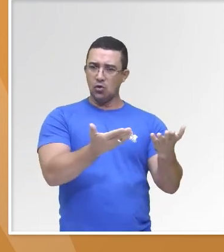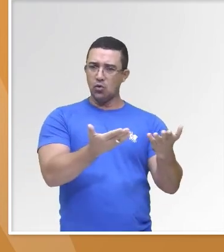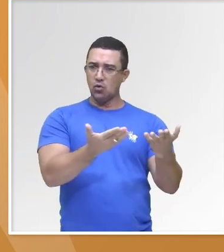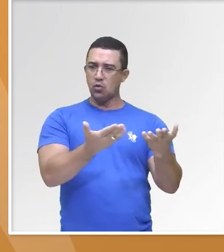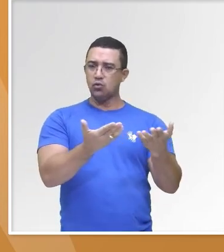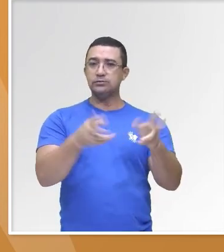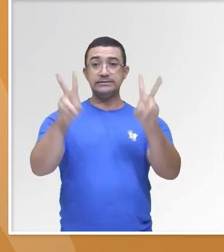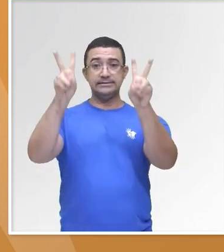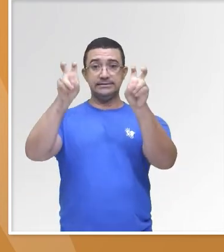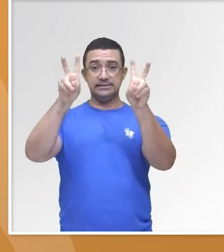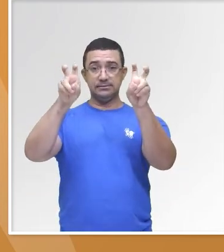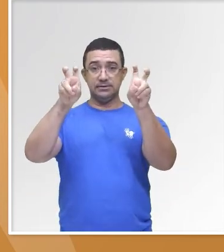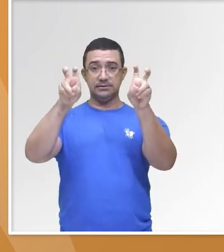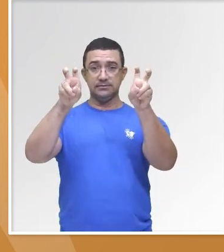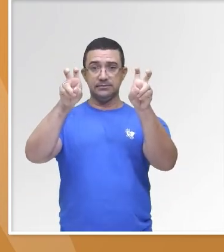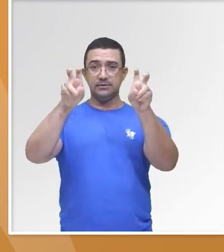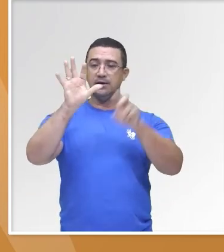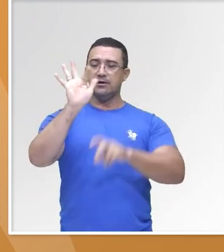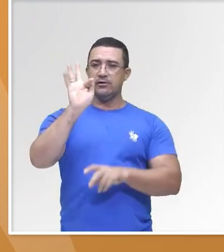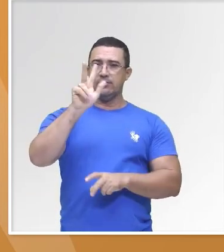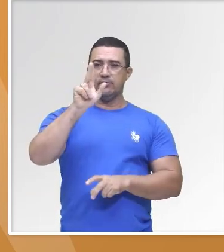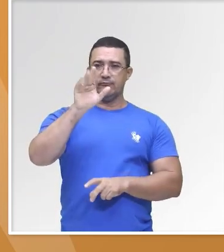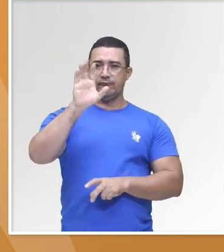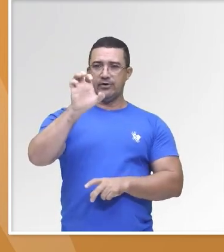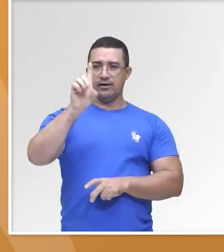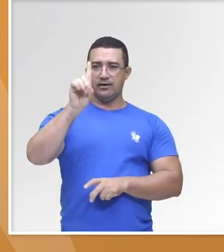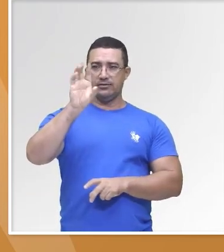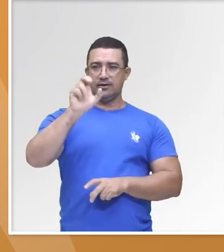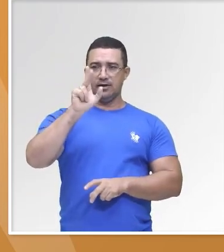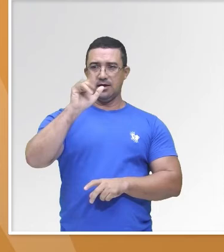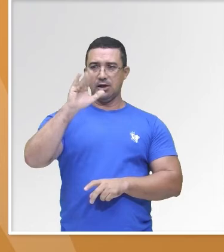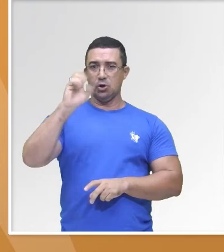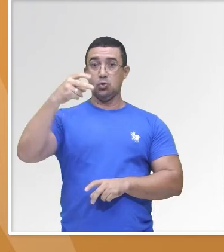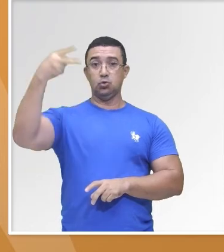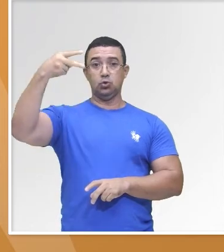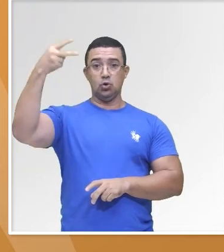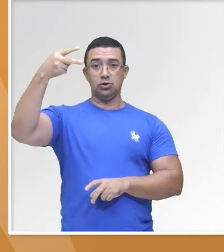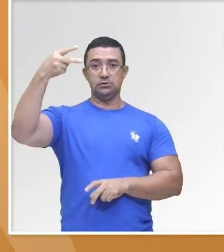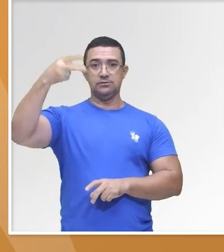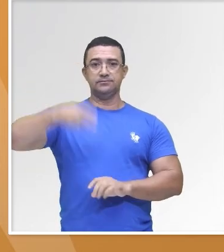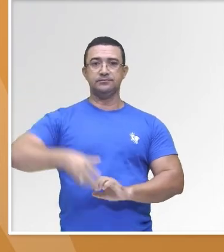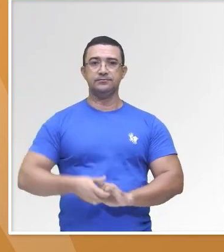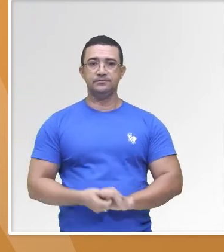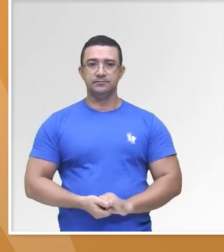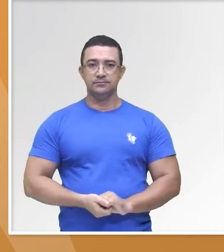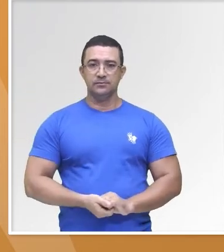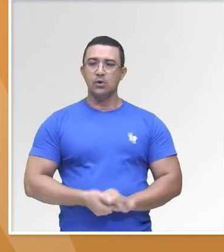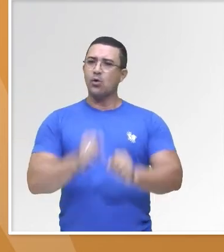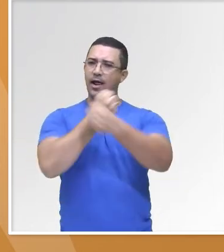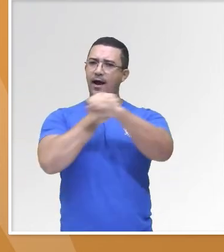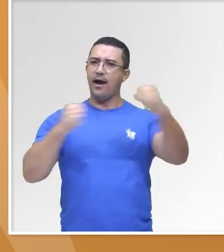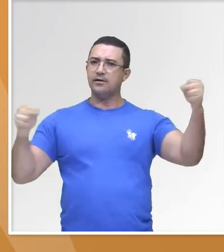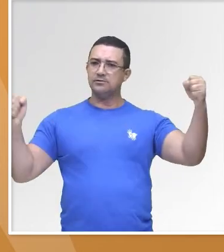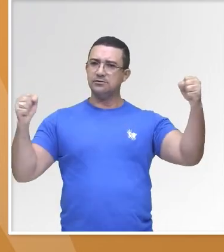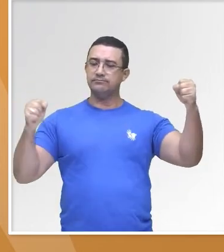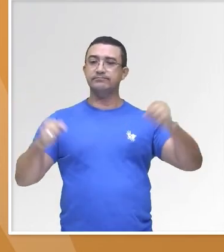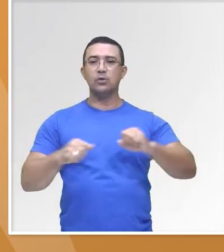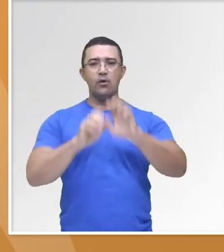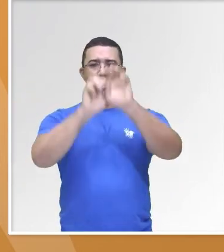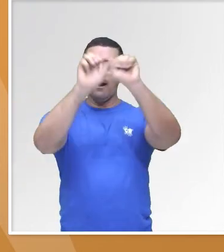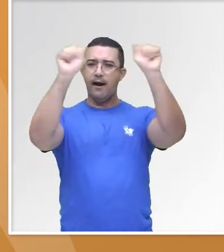o Grande. Olha que interessante. Mais uma vez, as artes. Então, gente, a arte